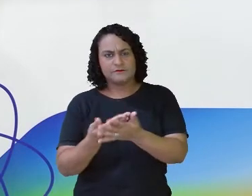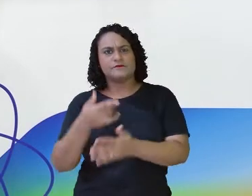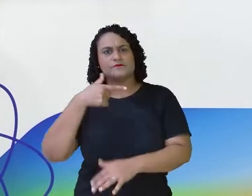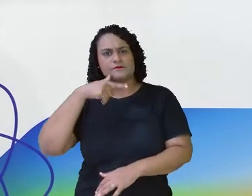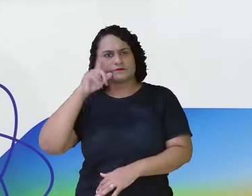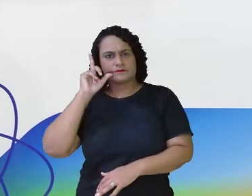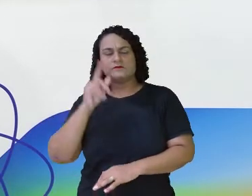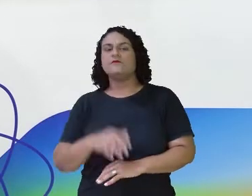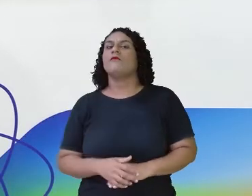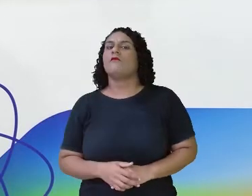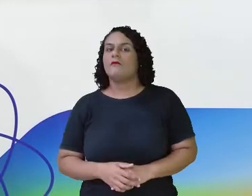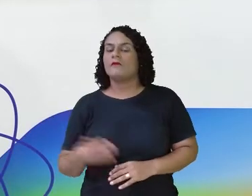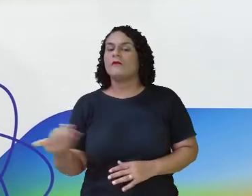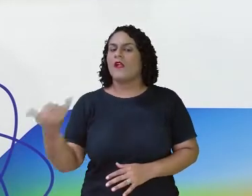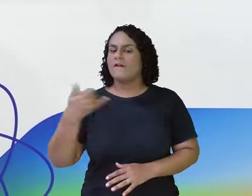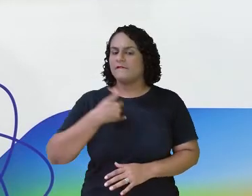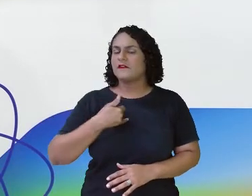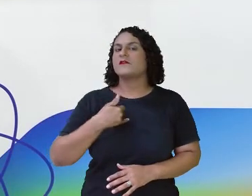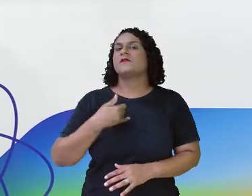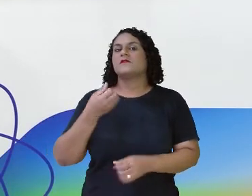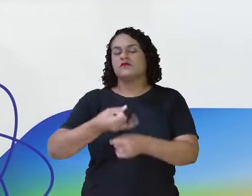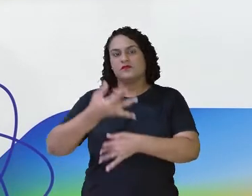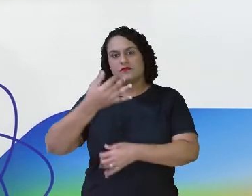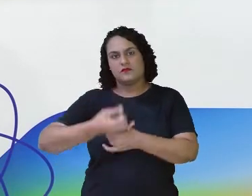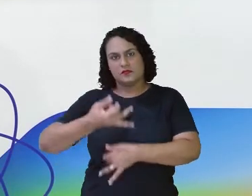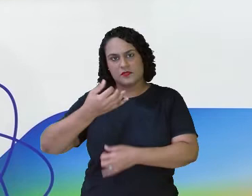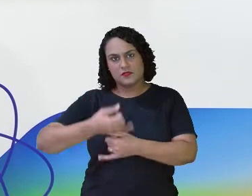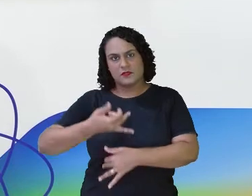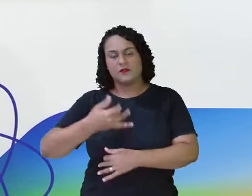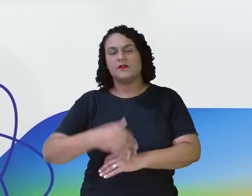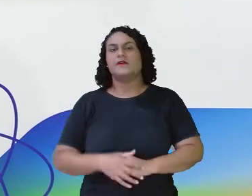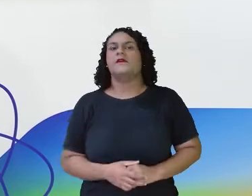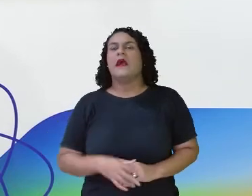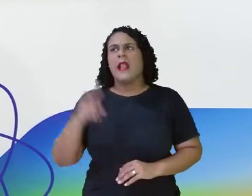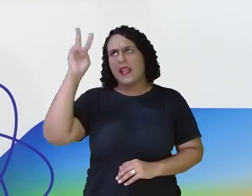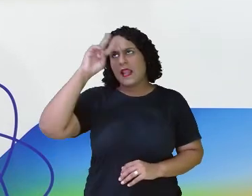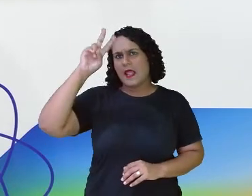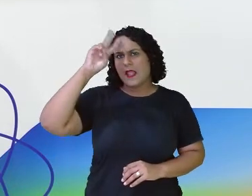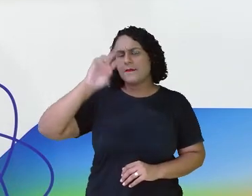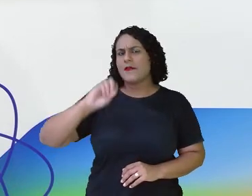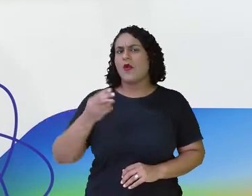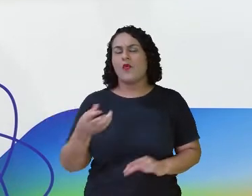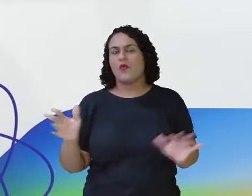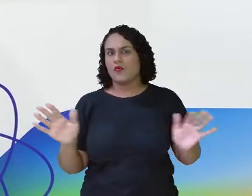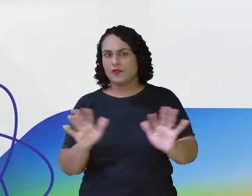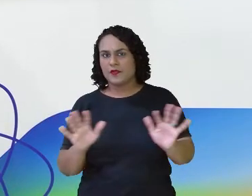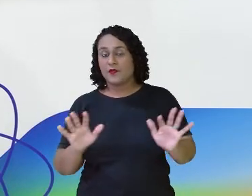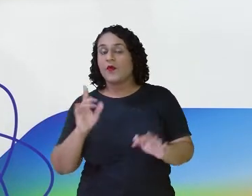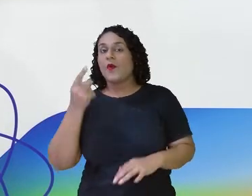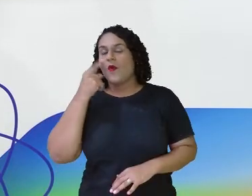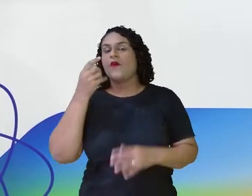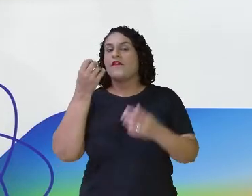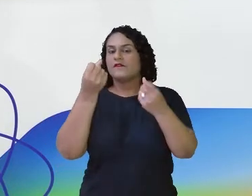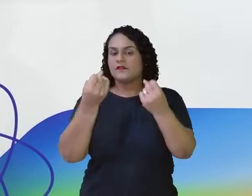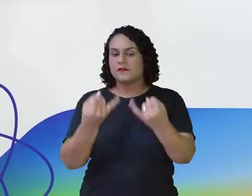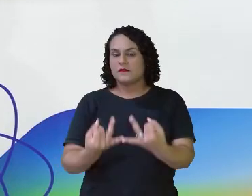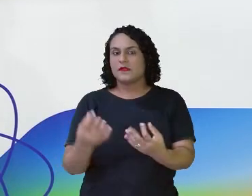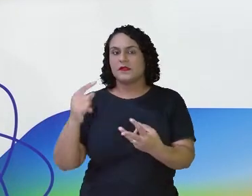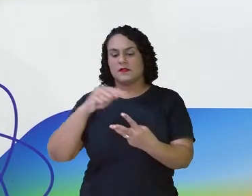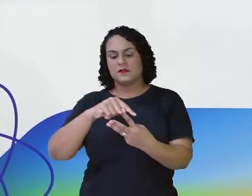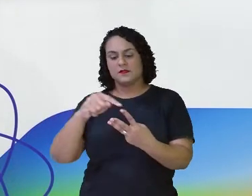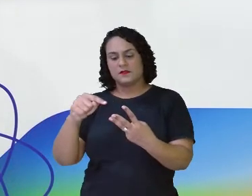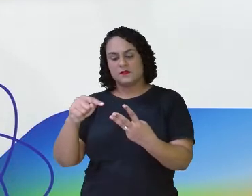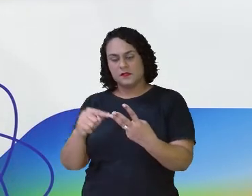lembra, professora. Então, se você não assistiu, vou falar aqui para você, não se preocupa. Existem 3 tipos